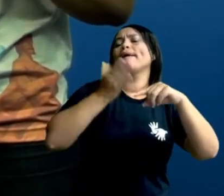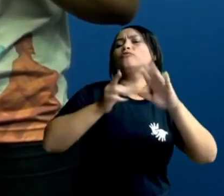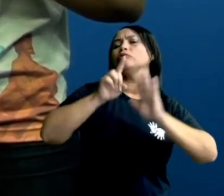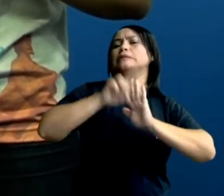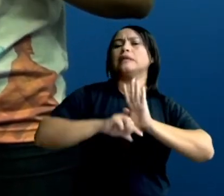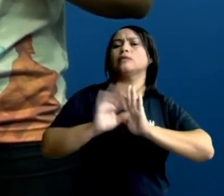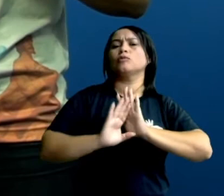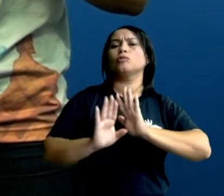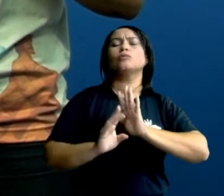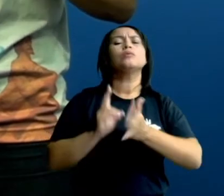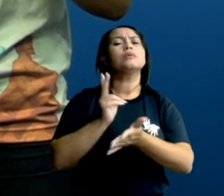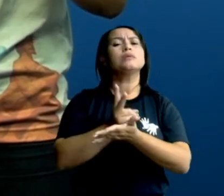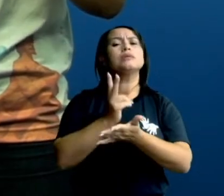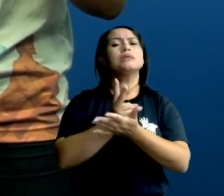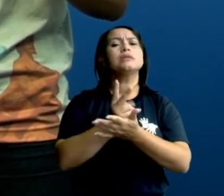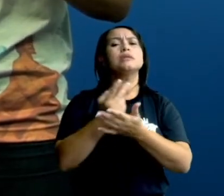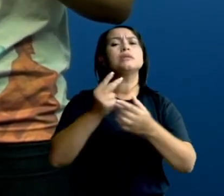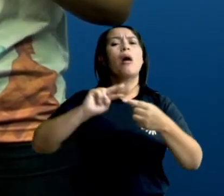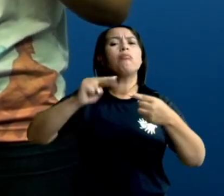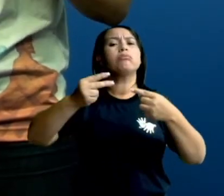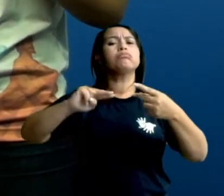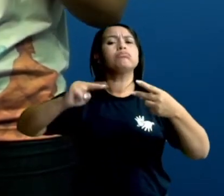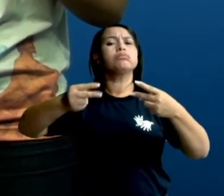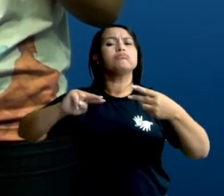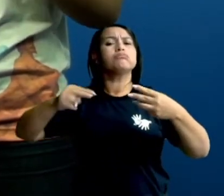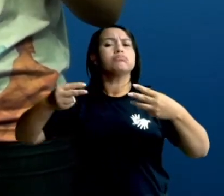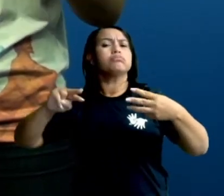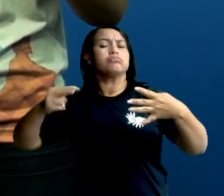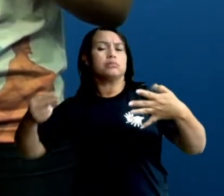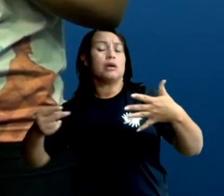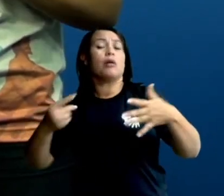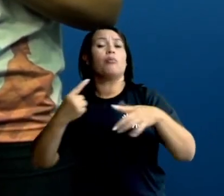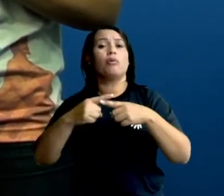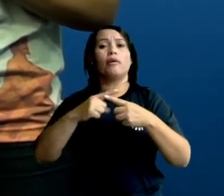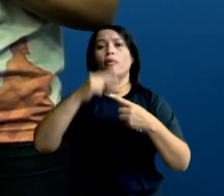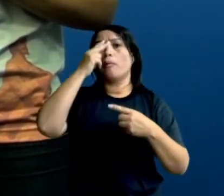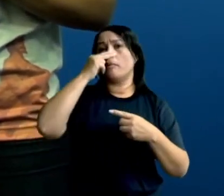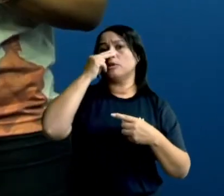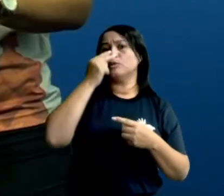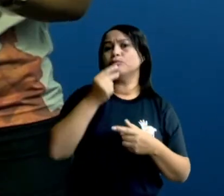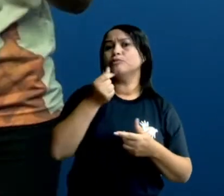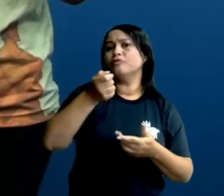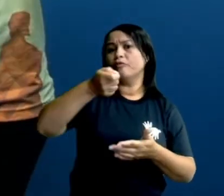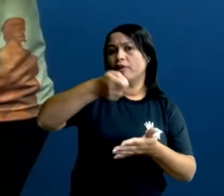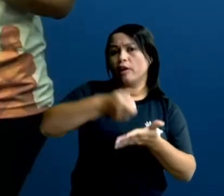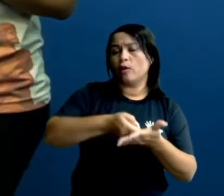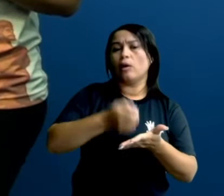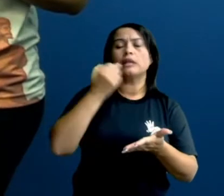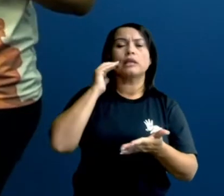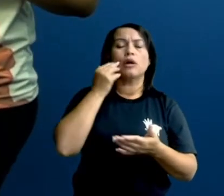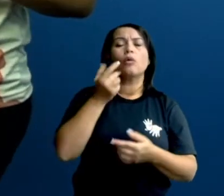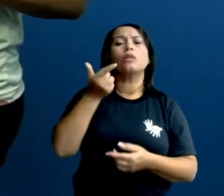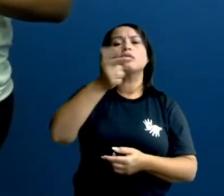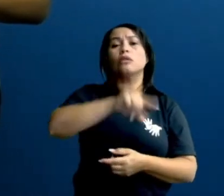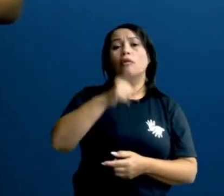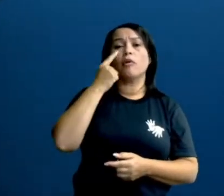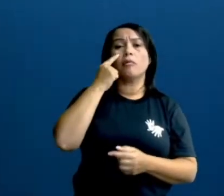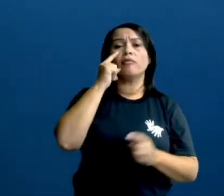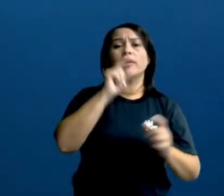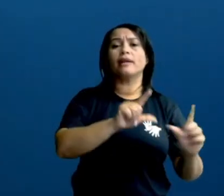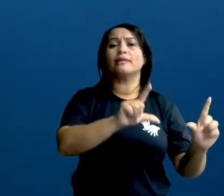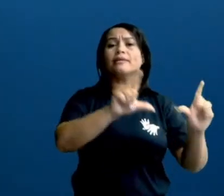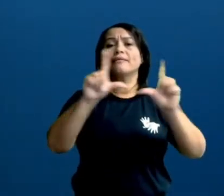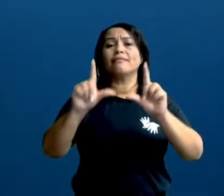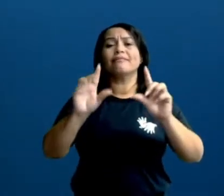diminuiu. Foi sempre um acompanhando o ritmo do outro, até porque foi o mesmo preço, não é isso? Ó, então, de novo aqui comigo aqui na